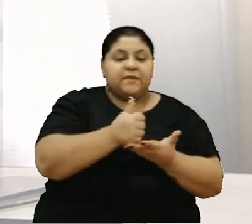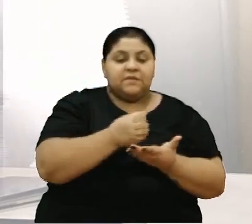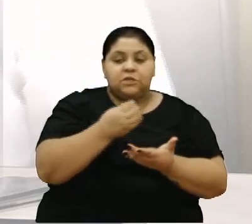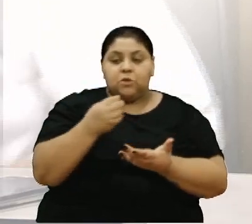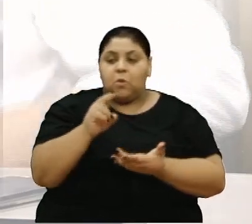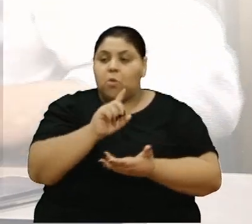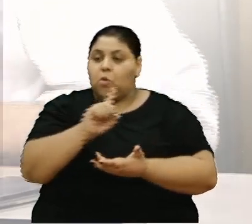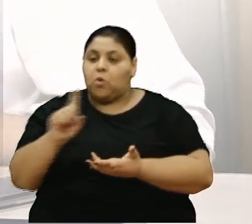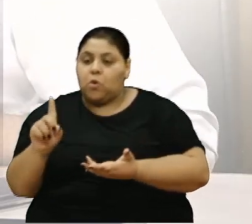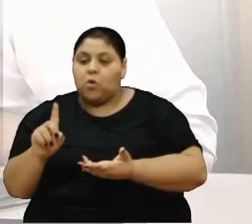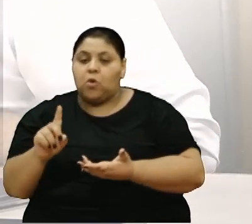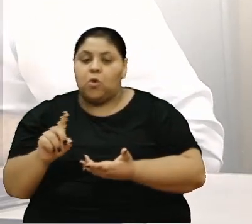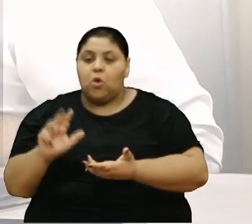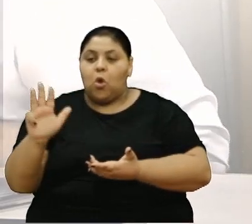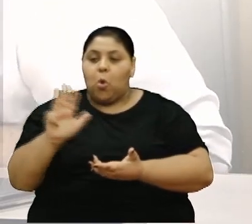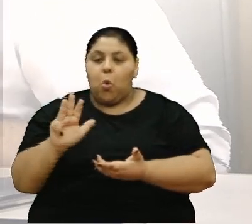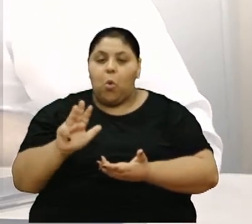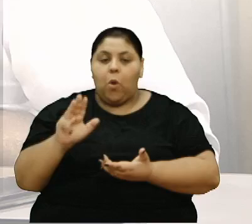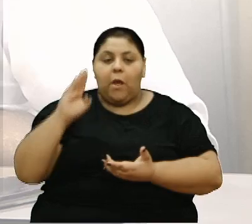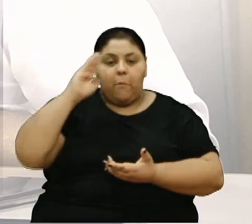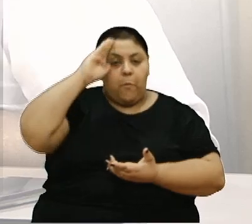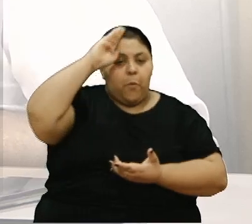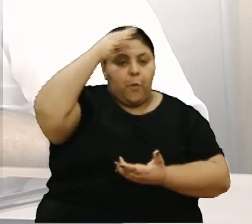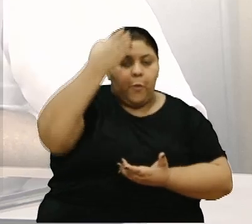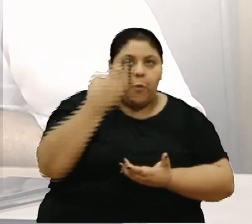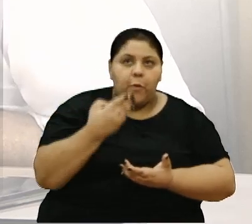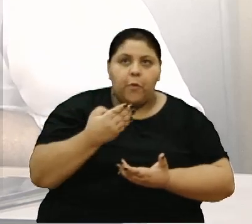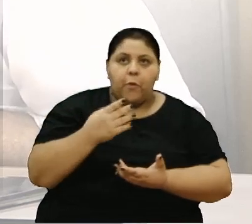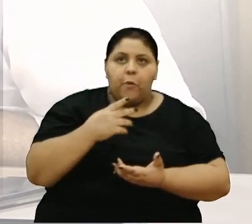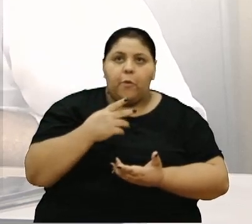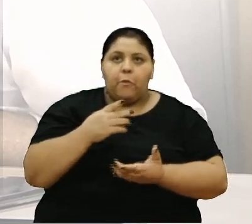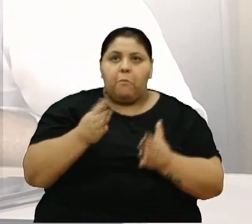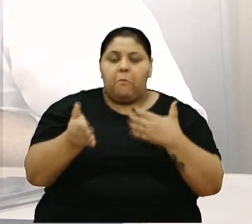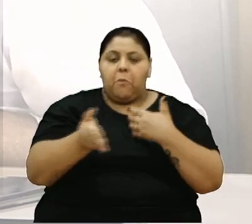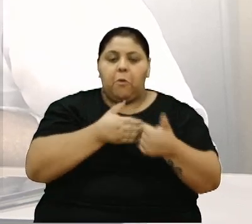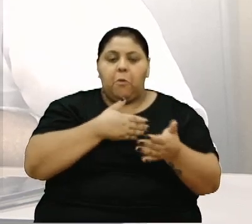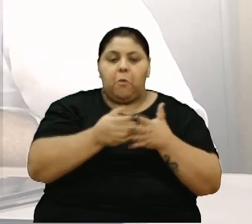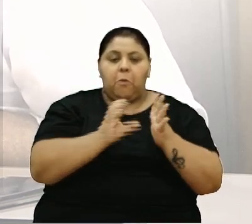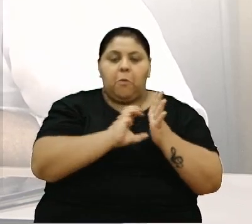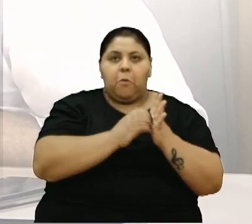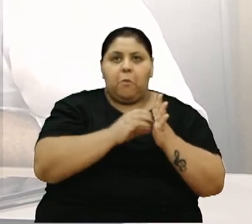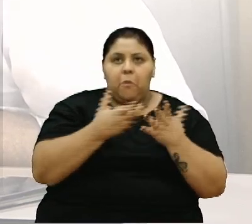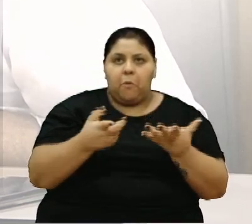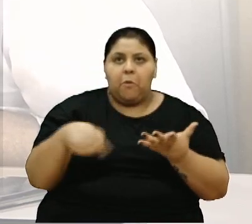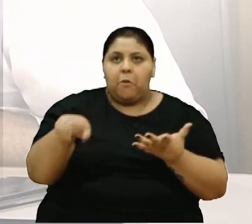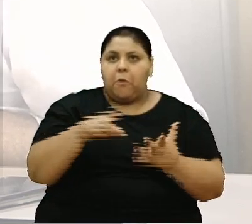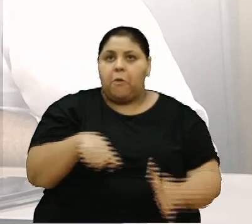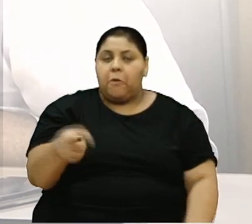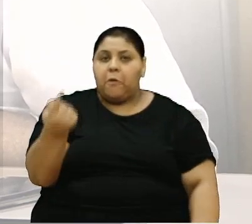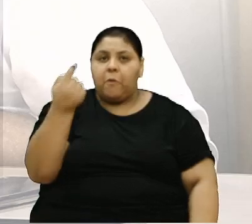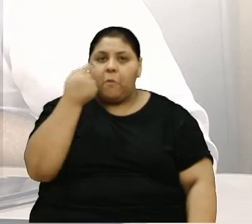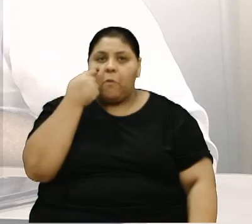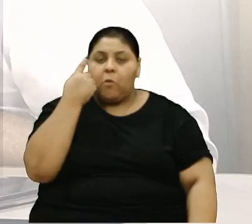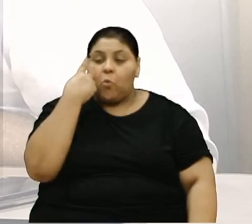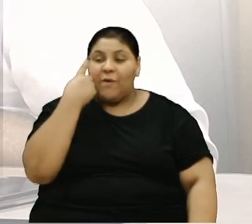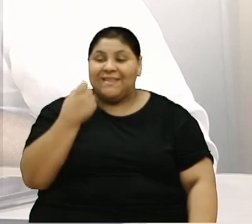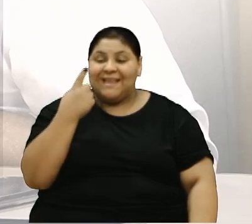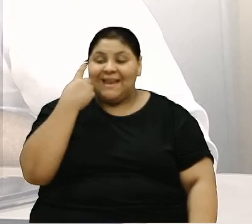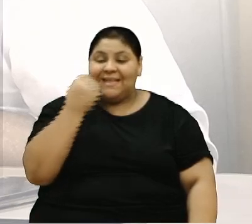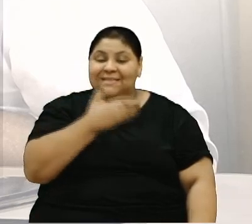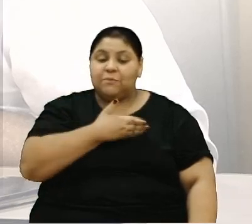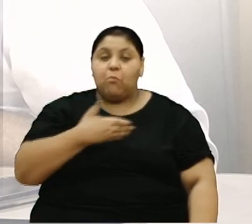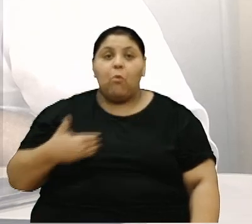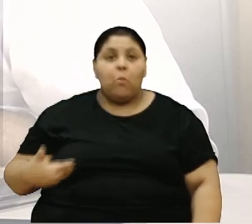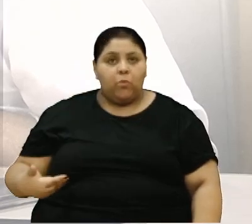é, se é do Lula, se é do Bolsonaro, se é do PSOL, se é do PL. A gente olha com interesse público. É um